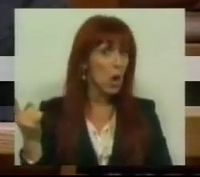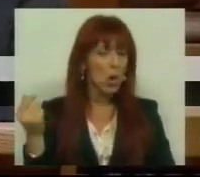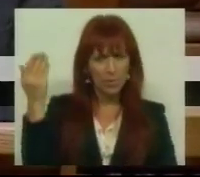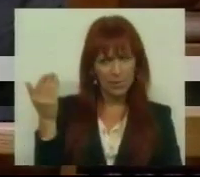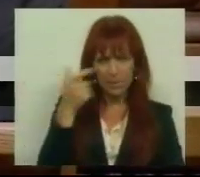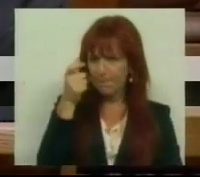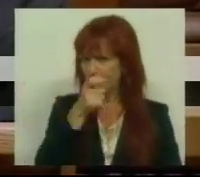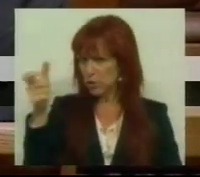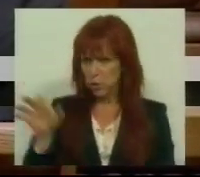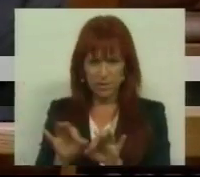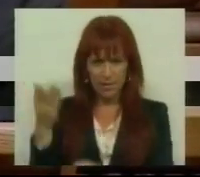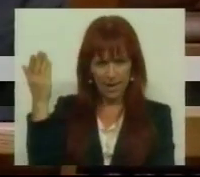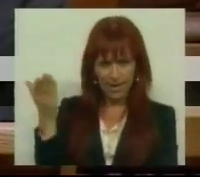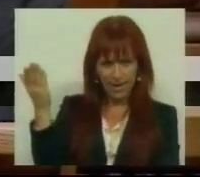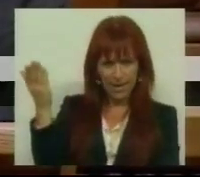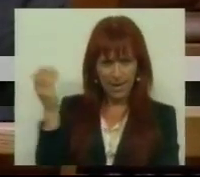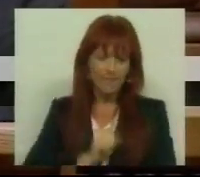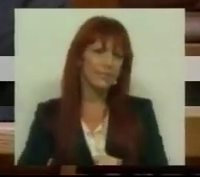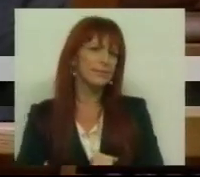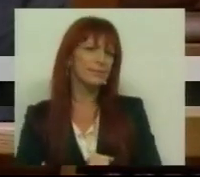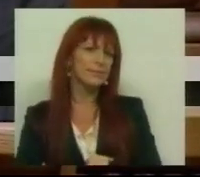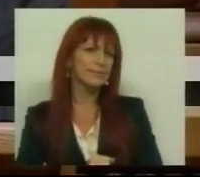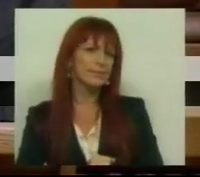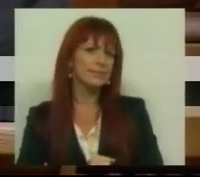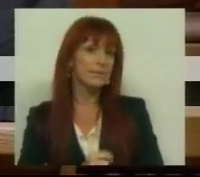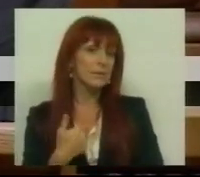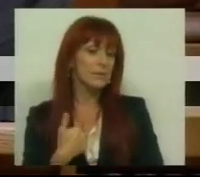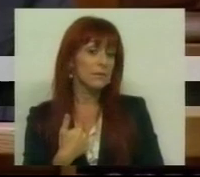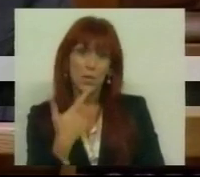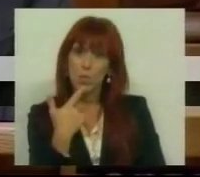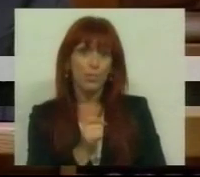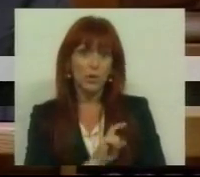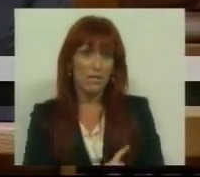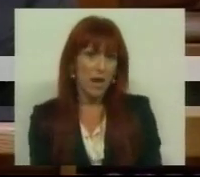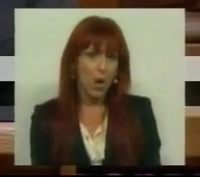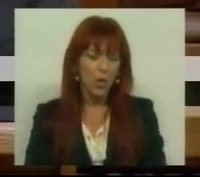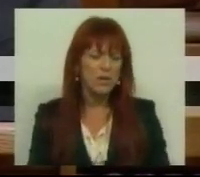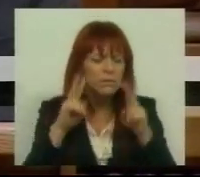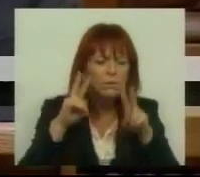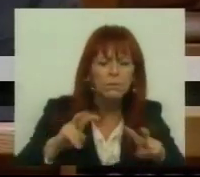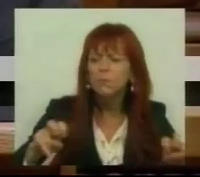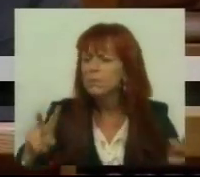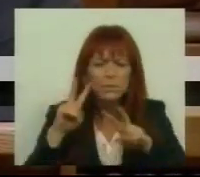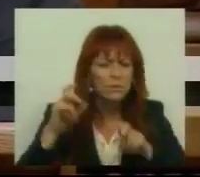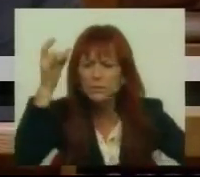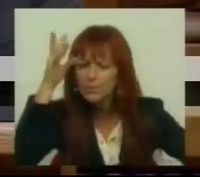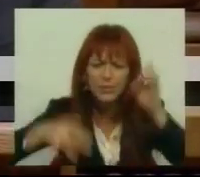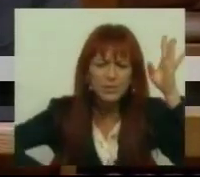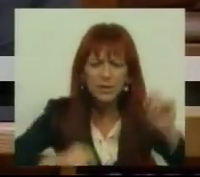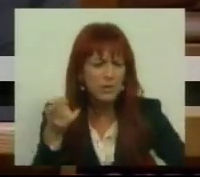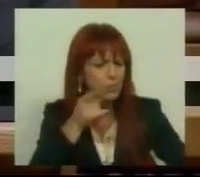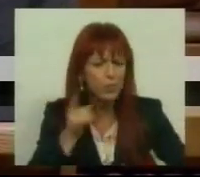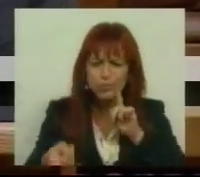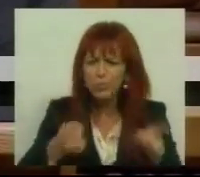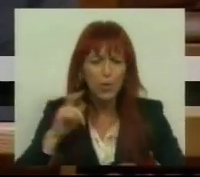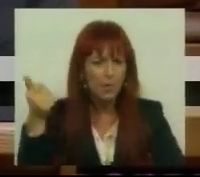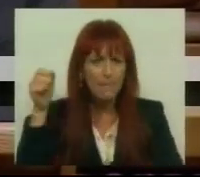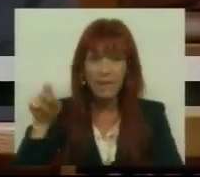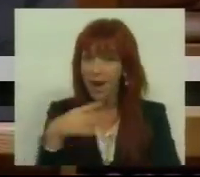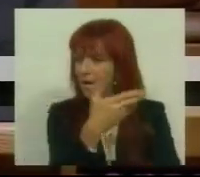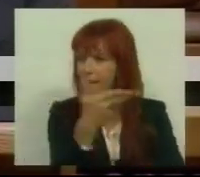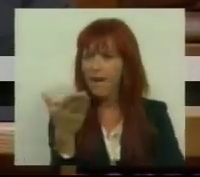fossem pessoas como Franklin Alves, não teria sido possível investigar as fraudes e as irregularidades do